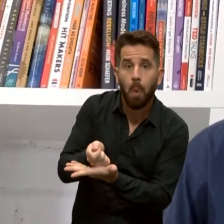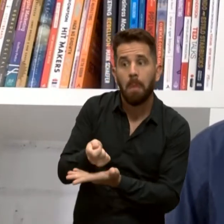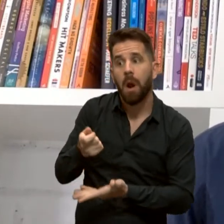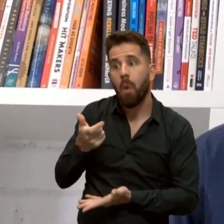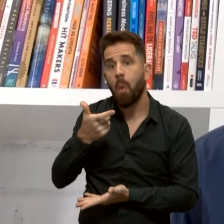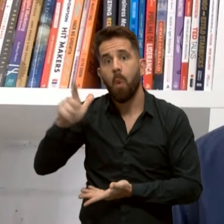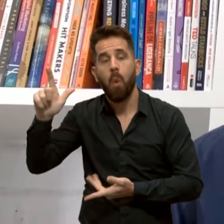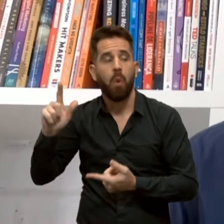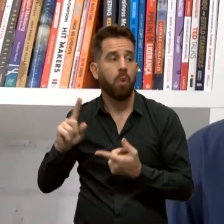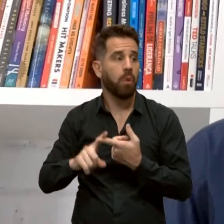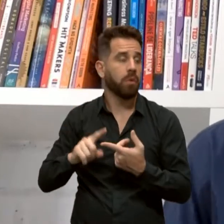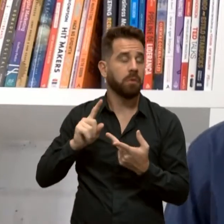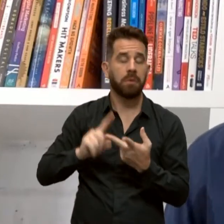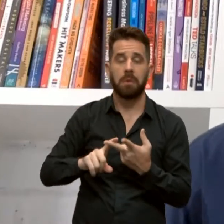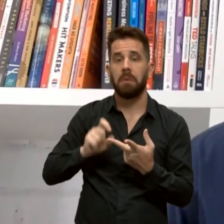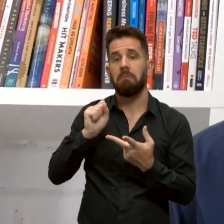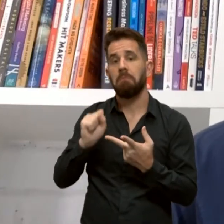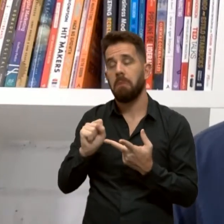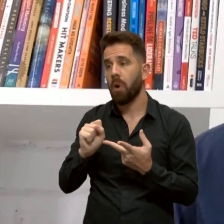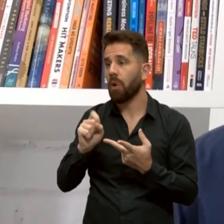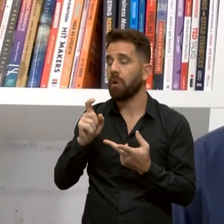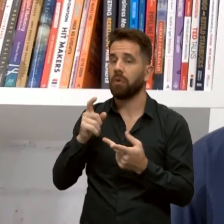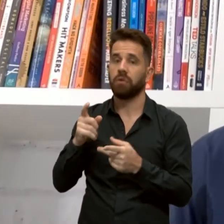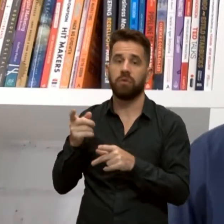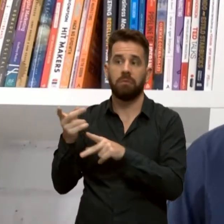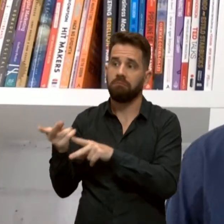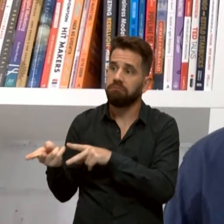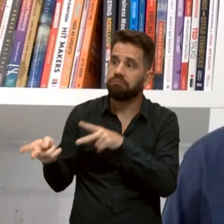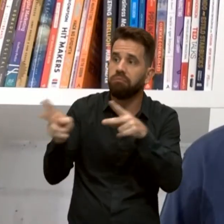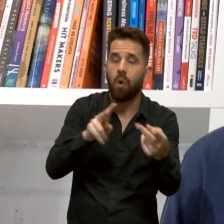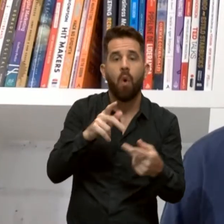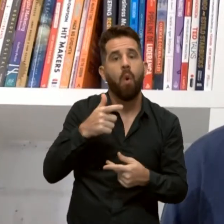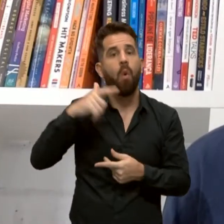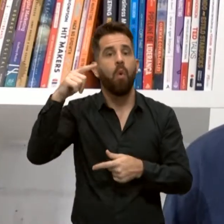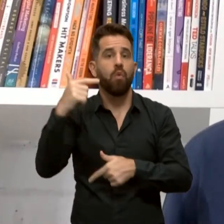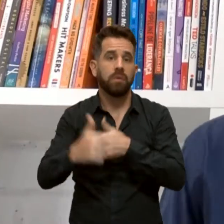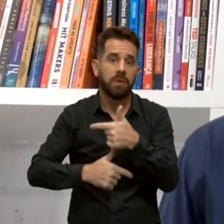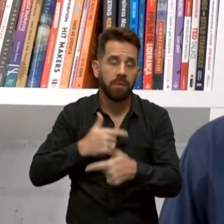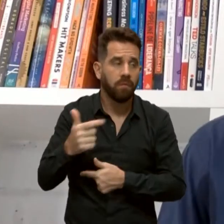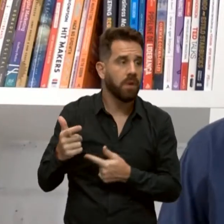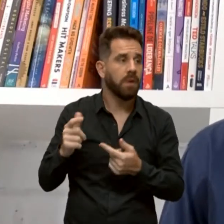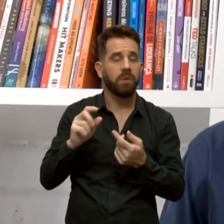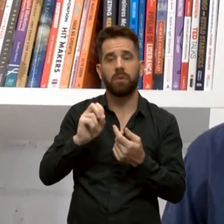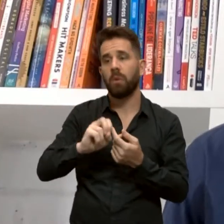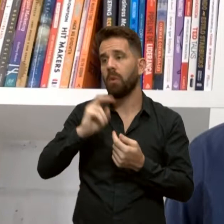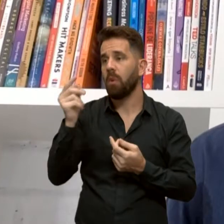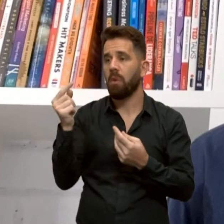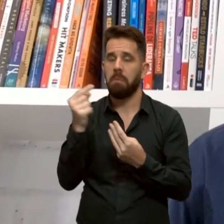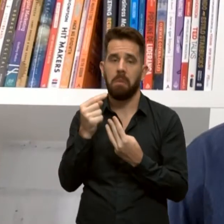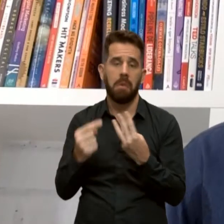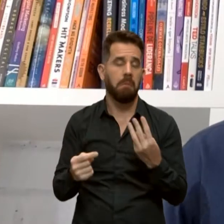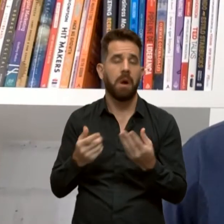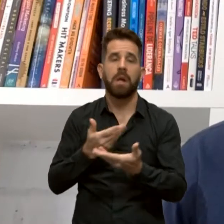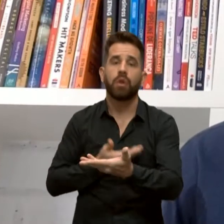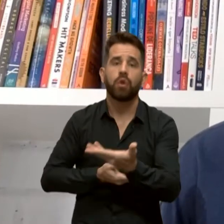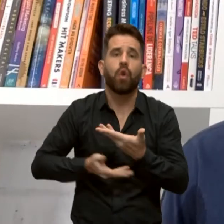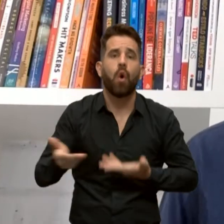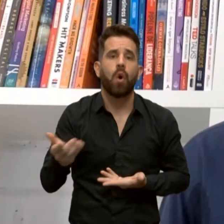com um produto da empresa, se ele quer com um serviço, às vezes, de repente, ele quer trocar esse cashback dele